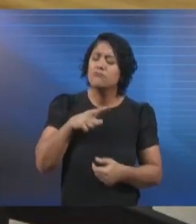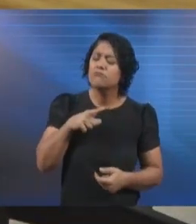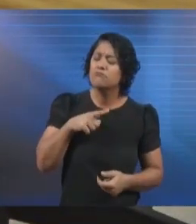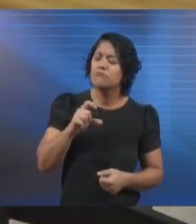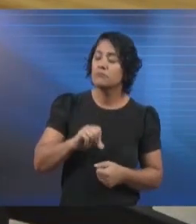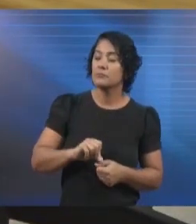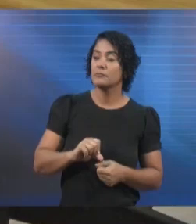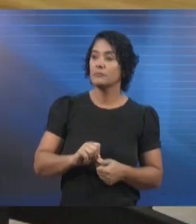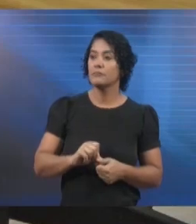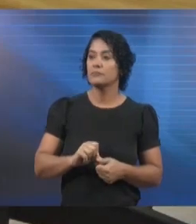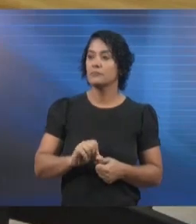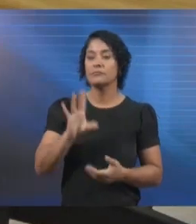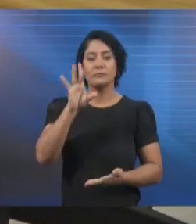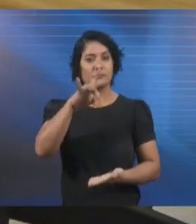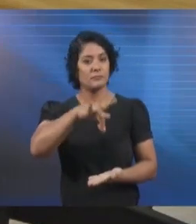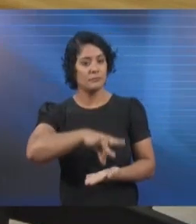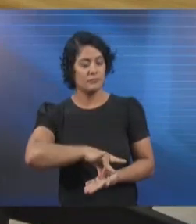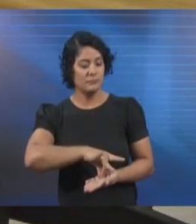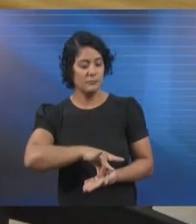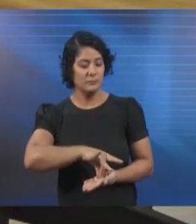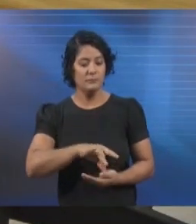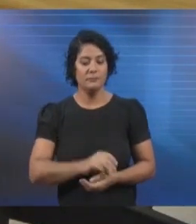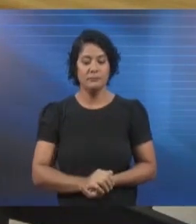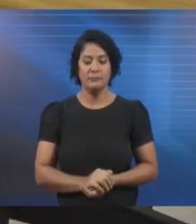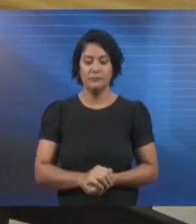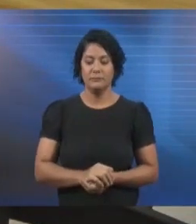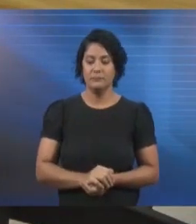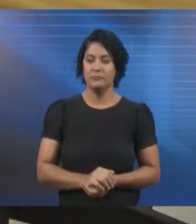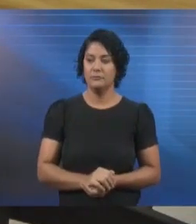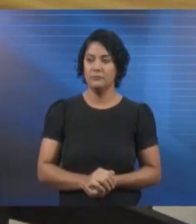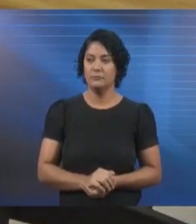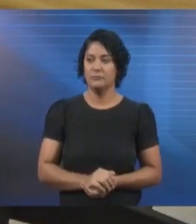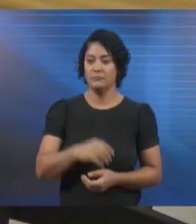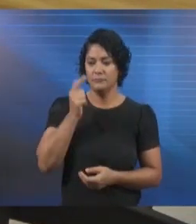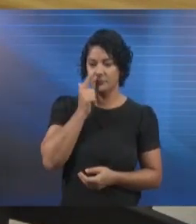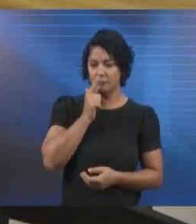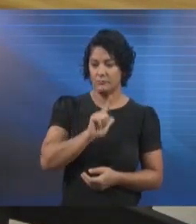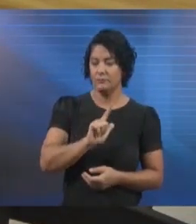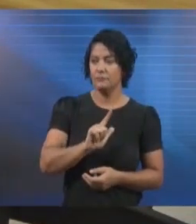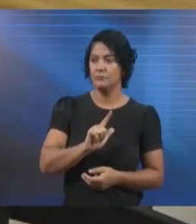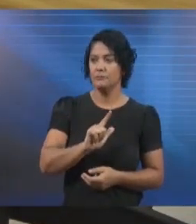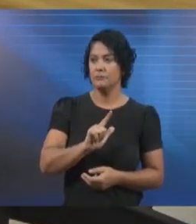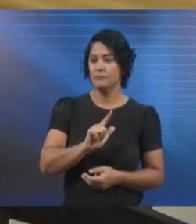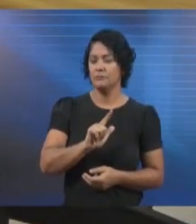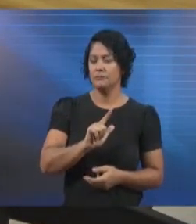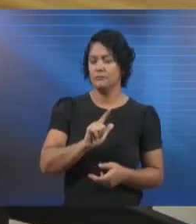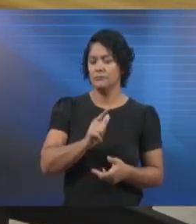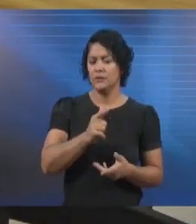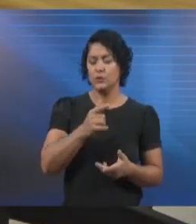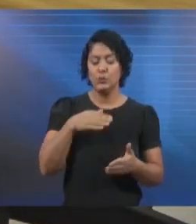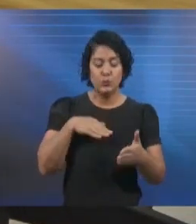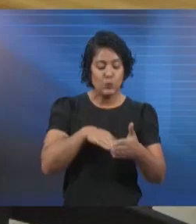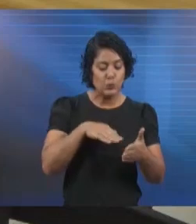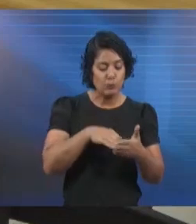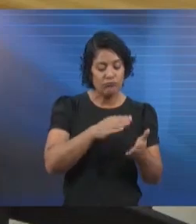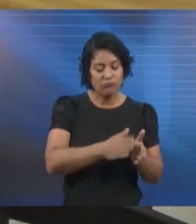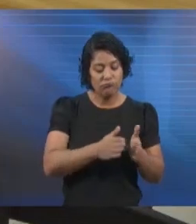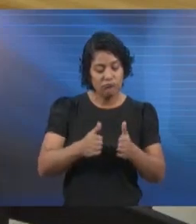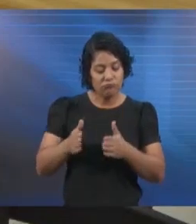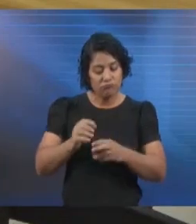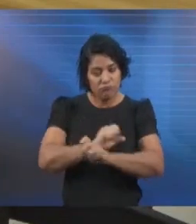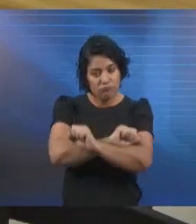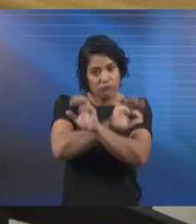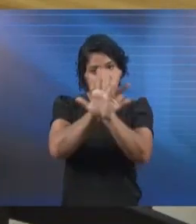fazer na realidade é vencer eh o o as últimas etapas ou os últimos